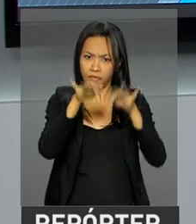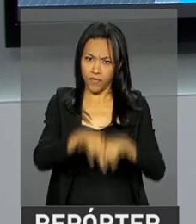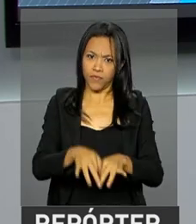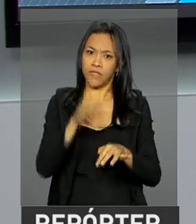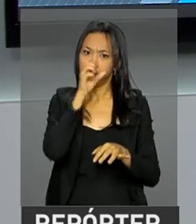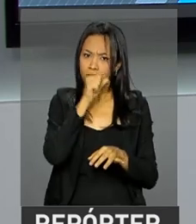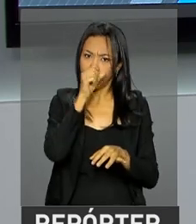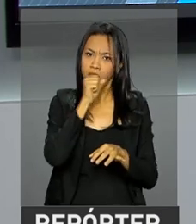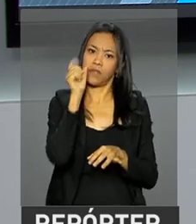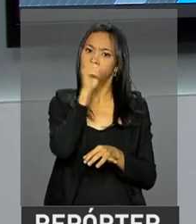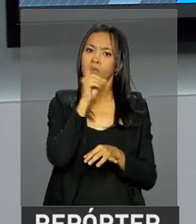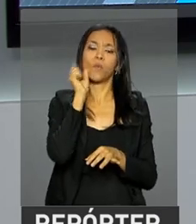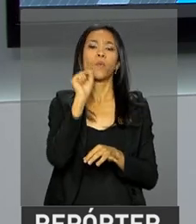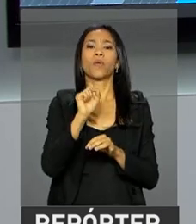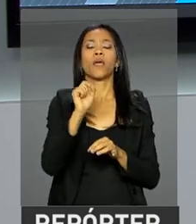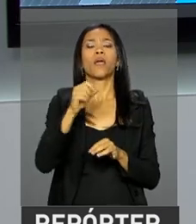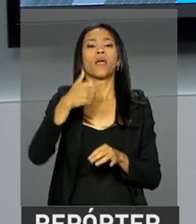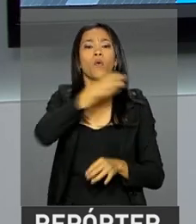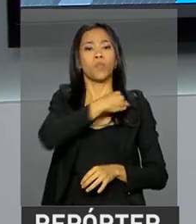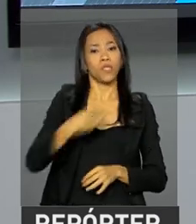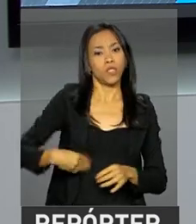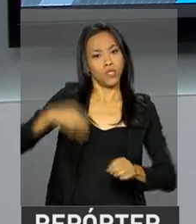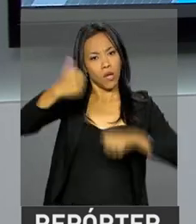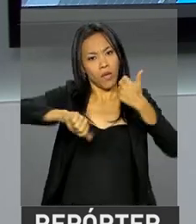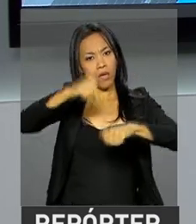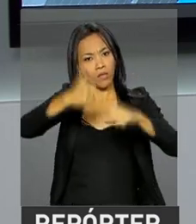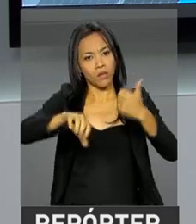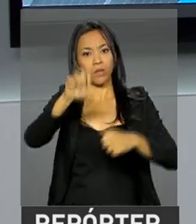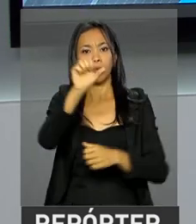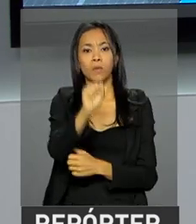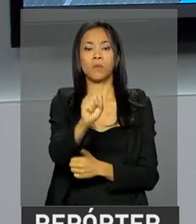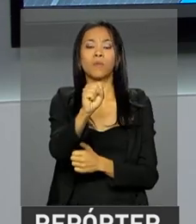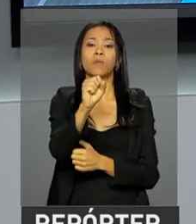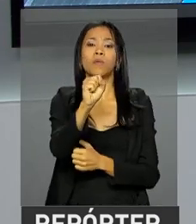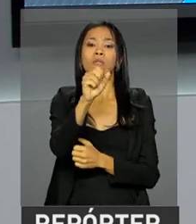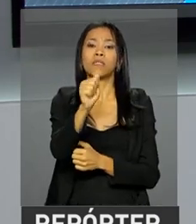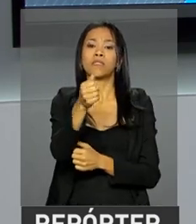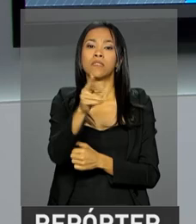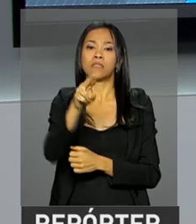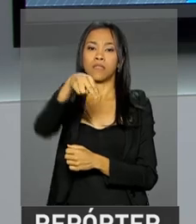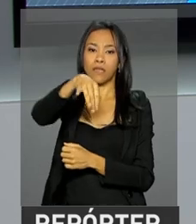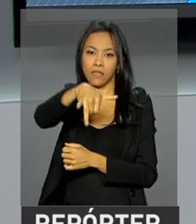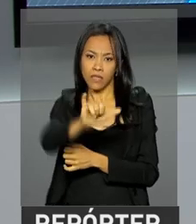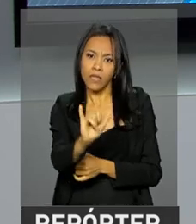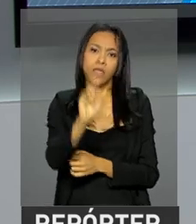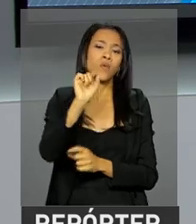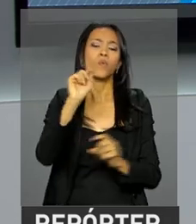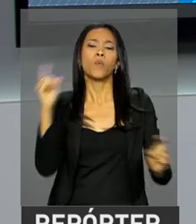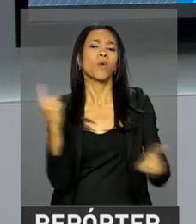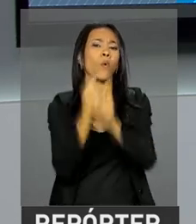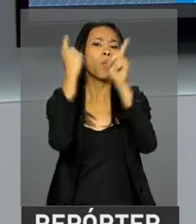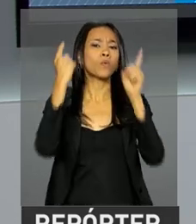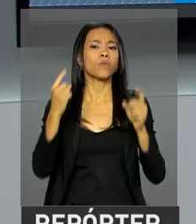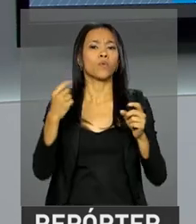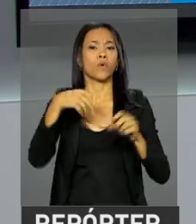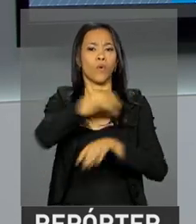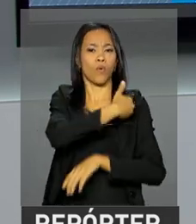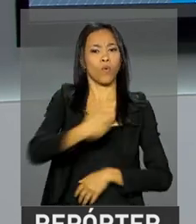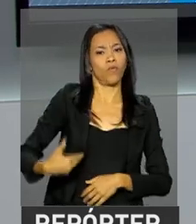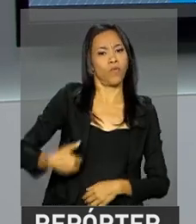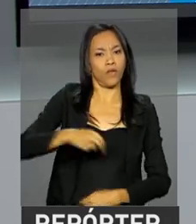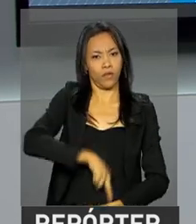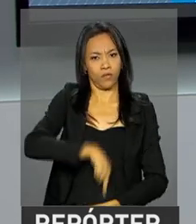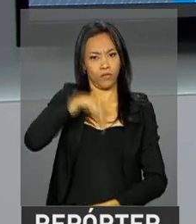sarnei filho fez um balanço da viagem à Noruega e dos entendimentos com o governo norueguês sobre os repasses para o fundo